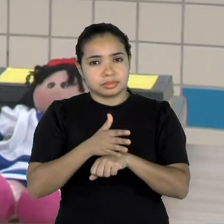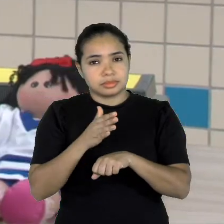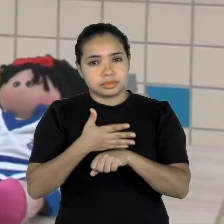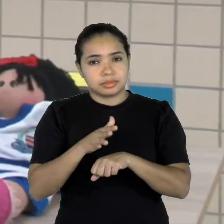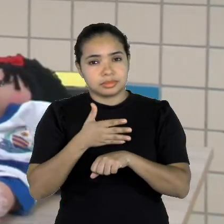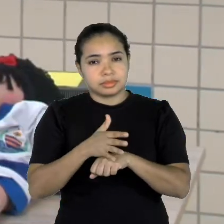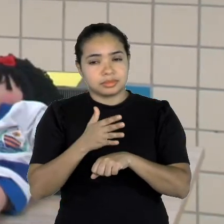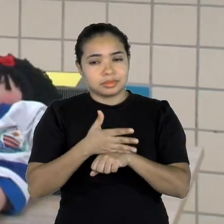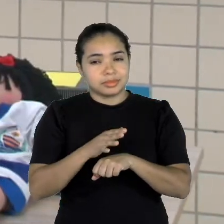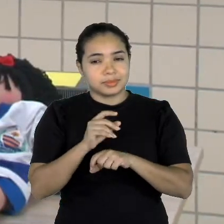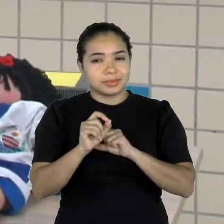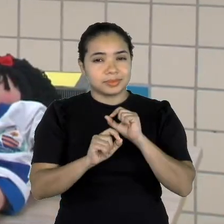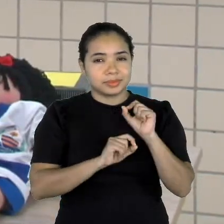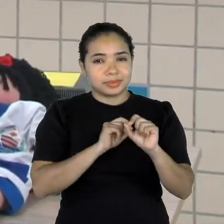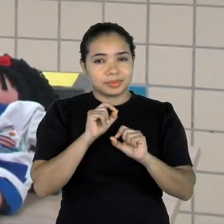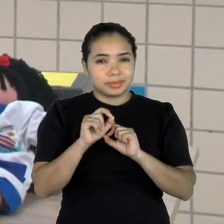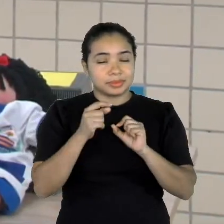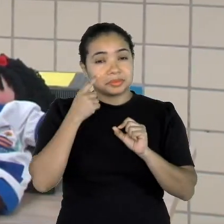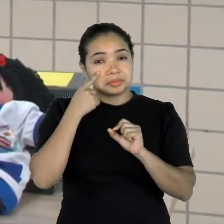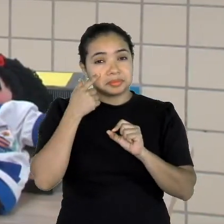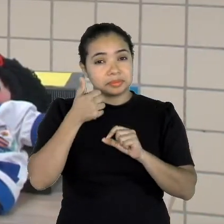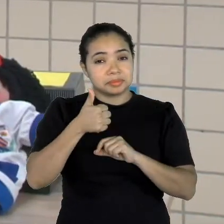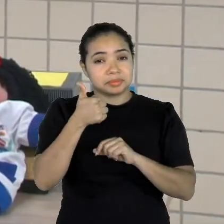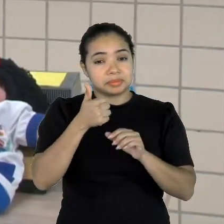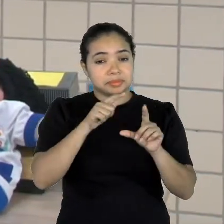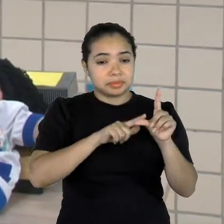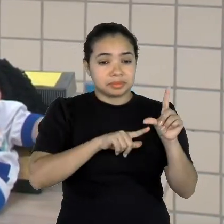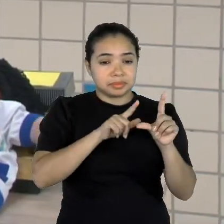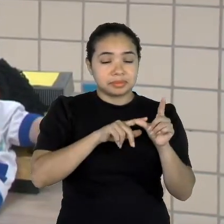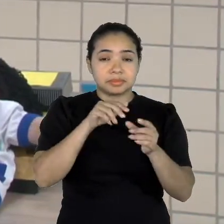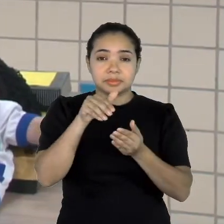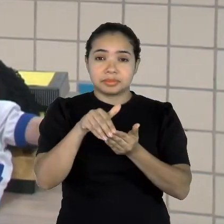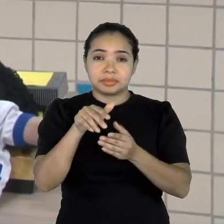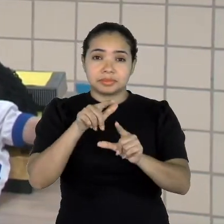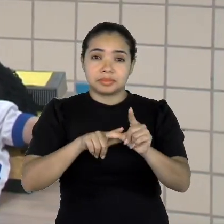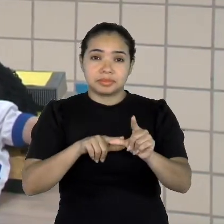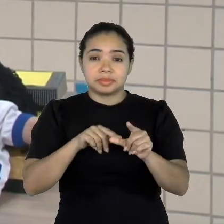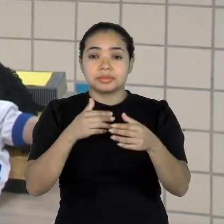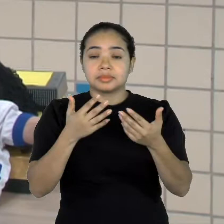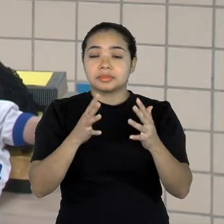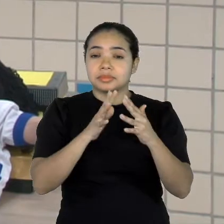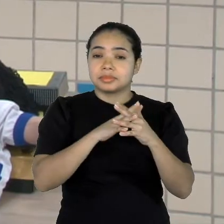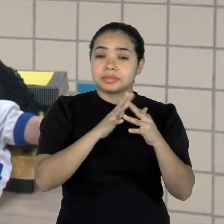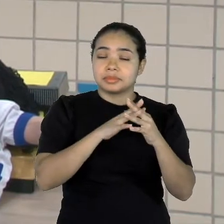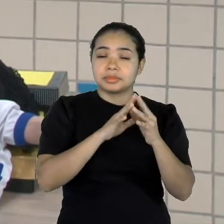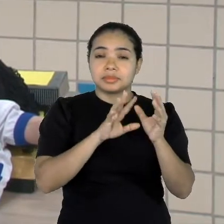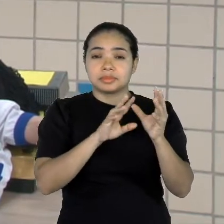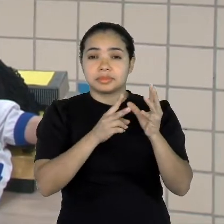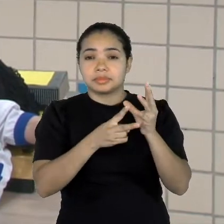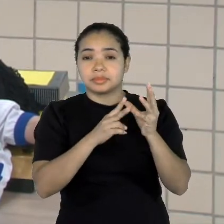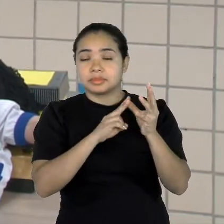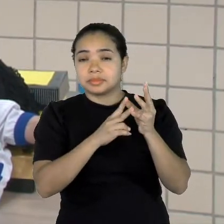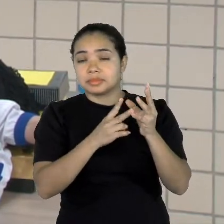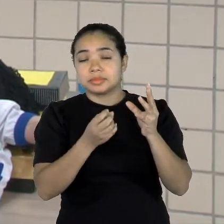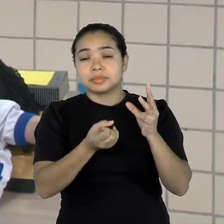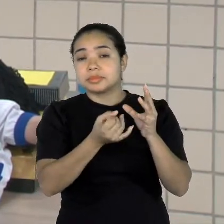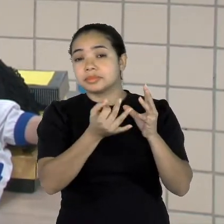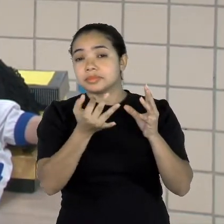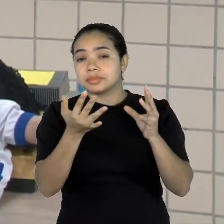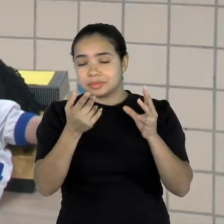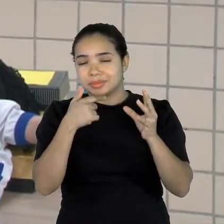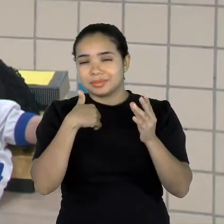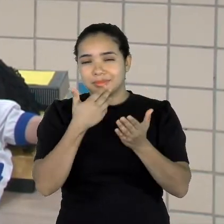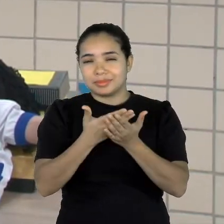quê? Ver qual é a primeira letra, qual é a última, quantas vogais, quantas consoantes, igual a gente fez na aula passada,